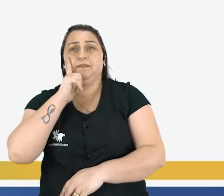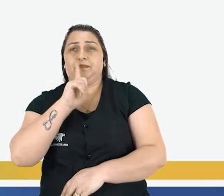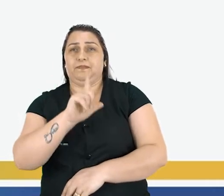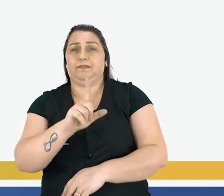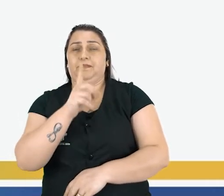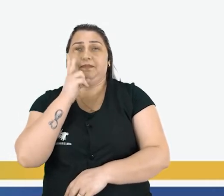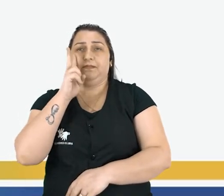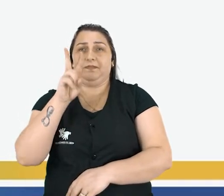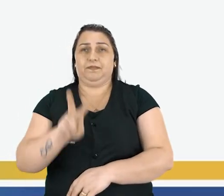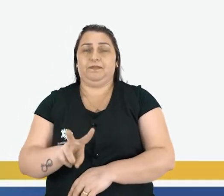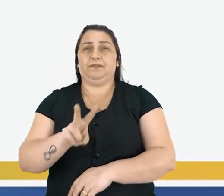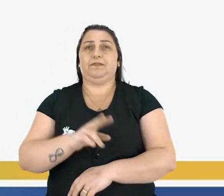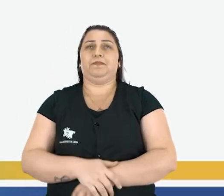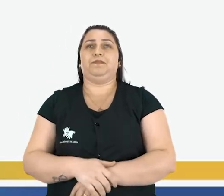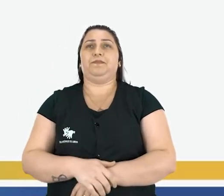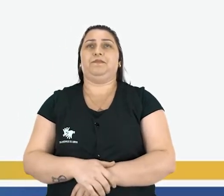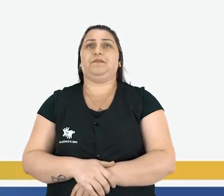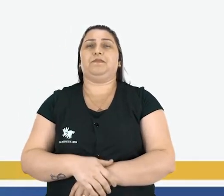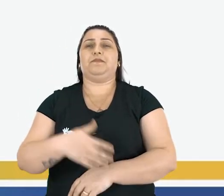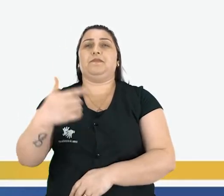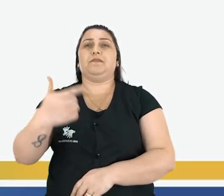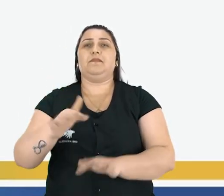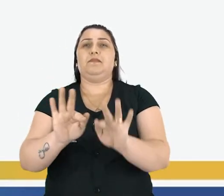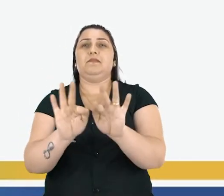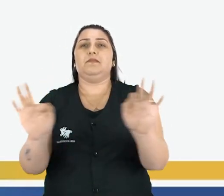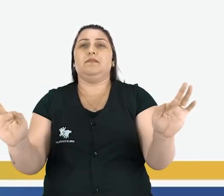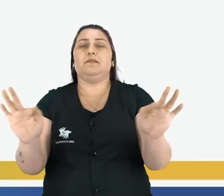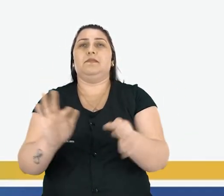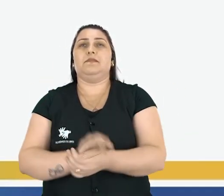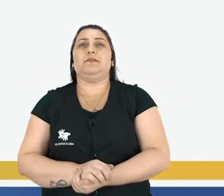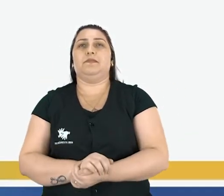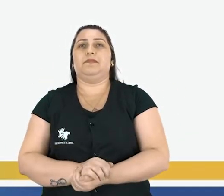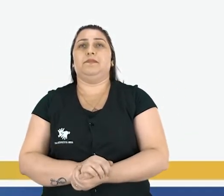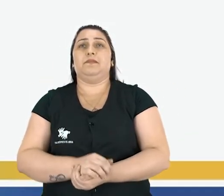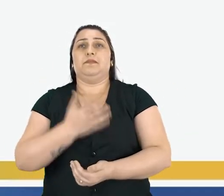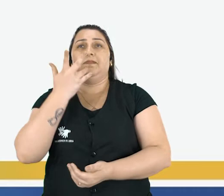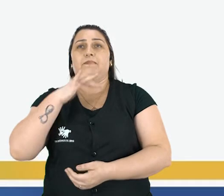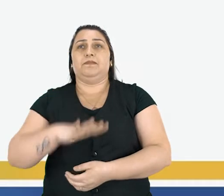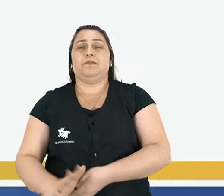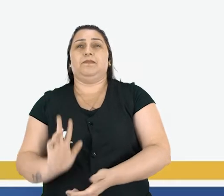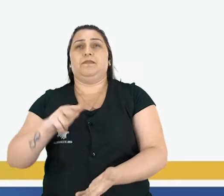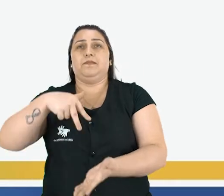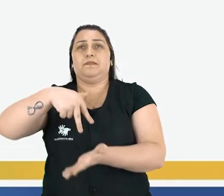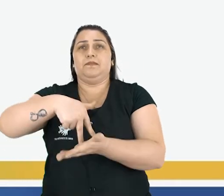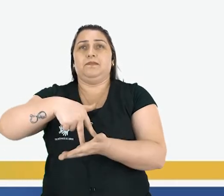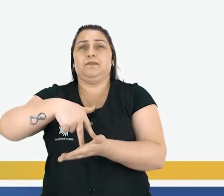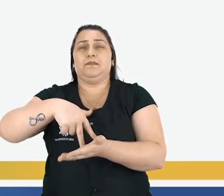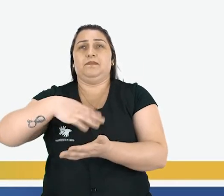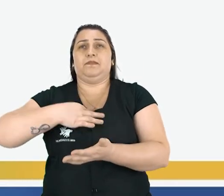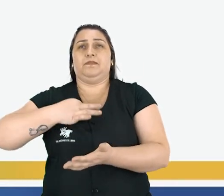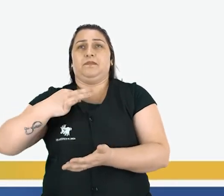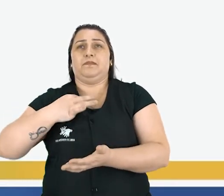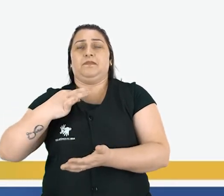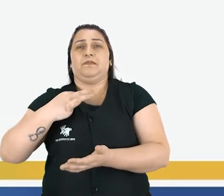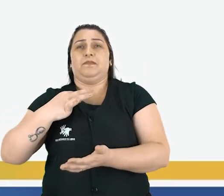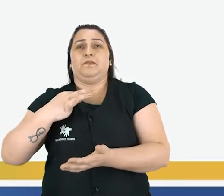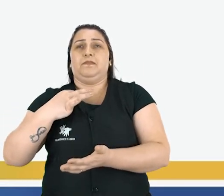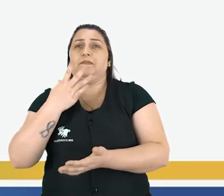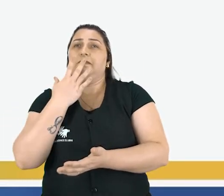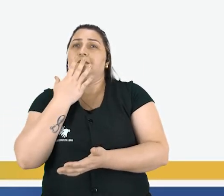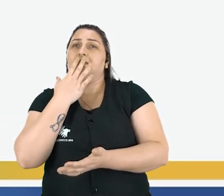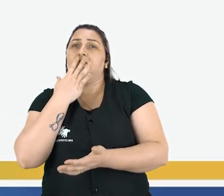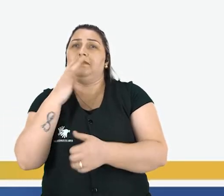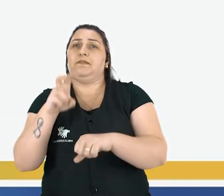conseguir localizar na sua casa vamos ver a segunda frase e a criança que está em pé tem a